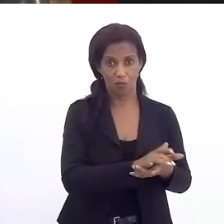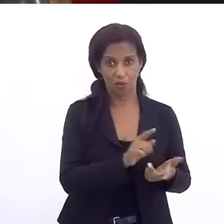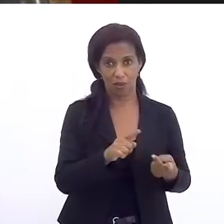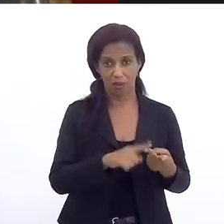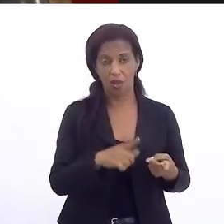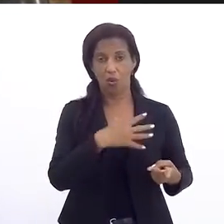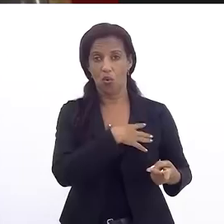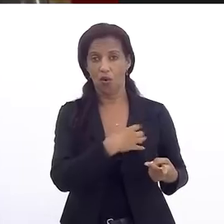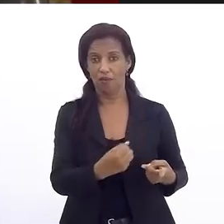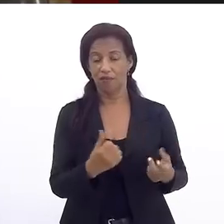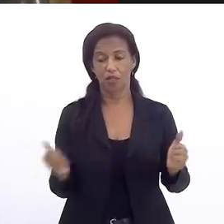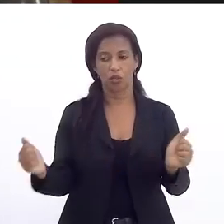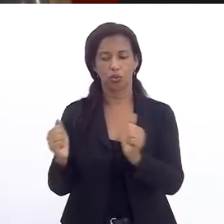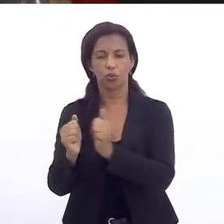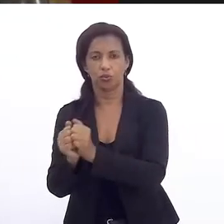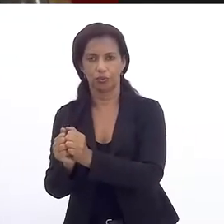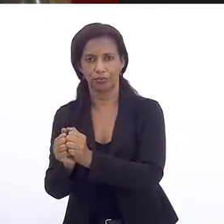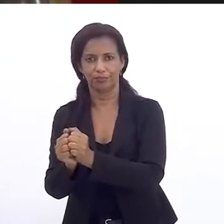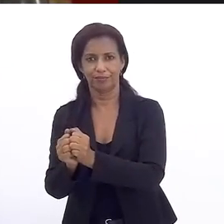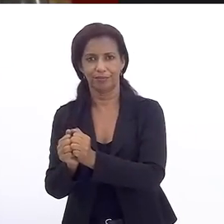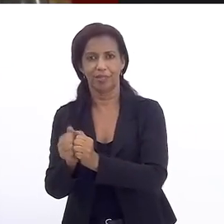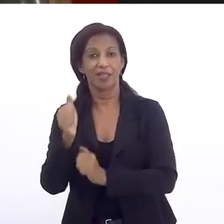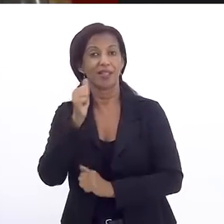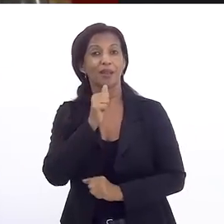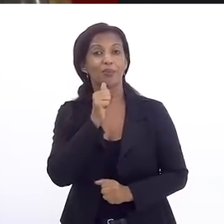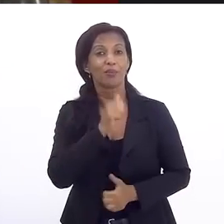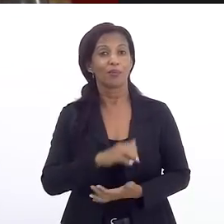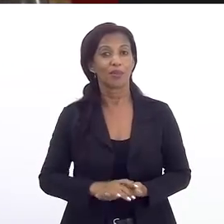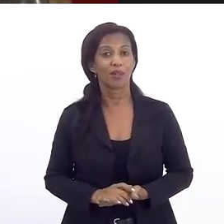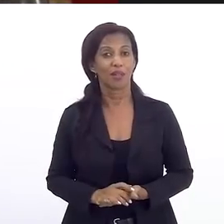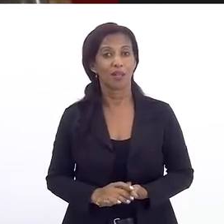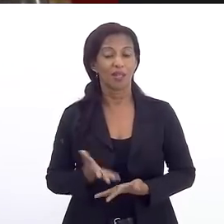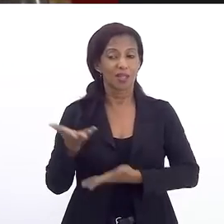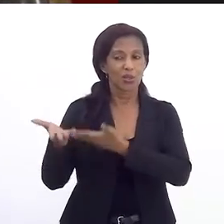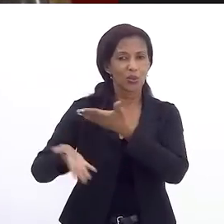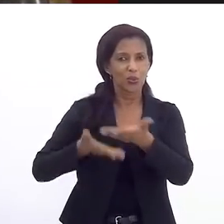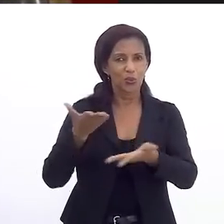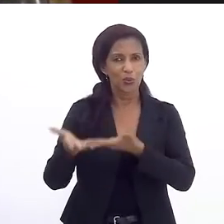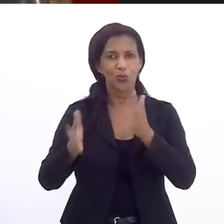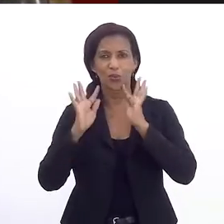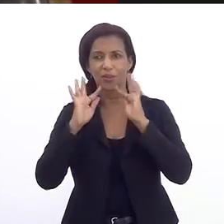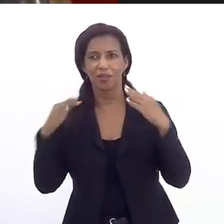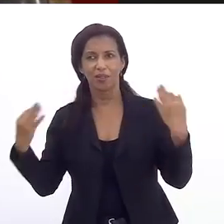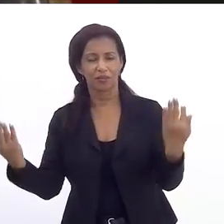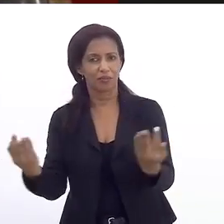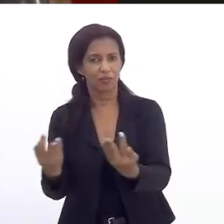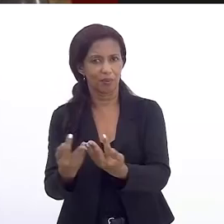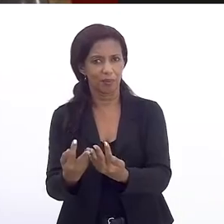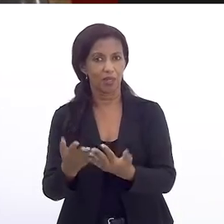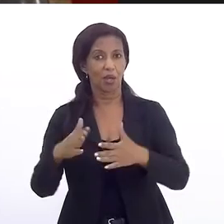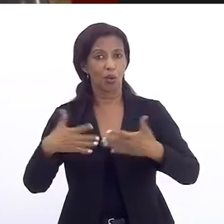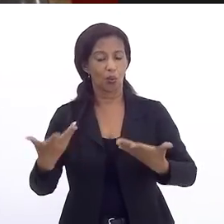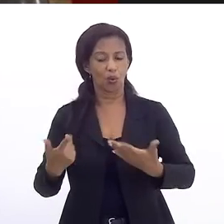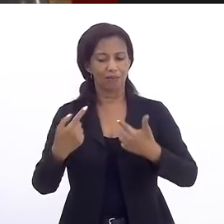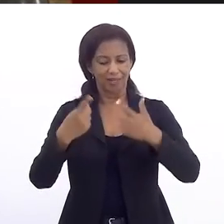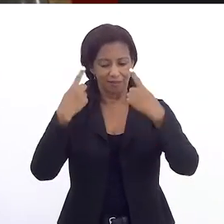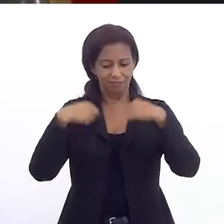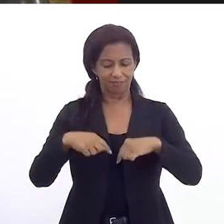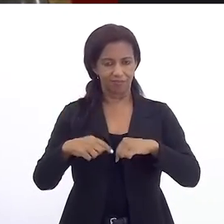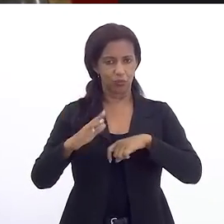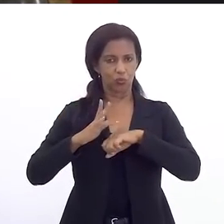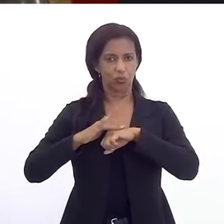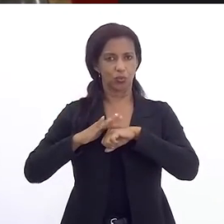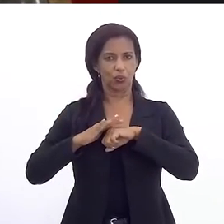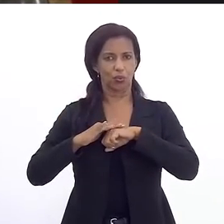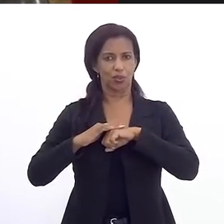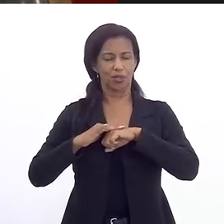mulher que cuida da família, de todos, quando ela se vê numa situação dessa, ela vai sozinha para o hospital. Por